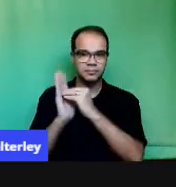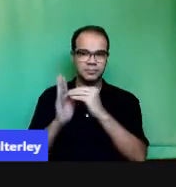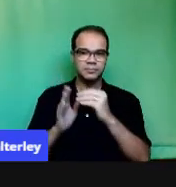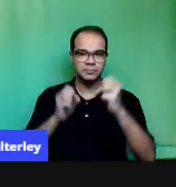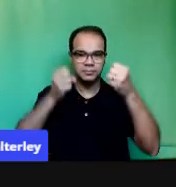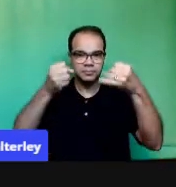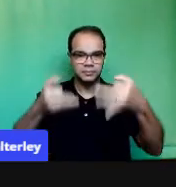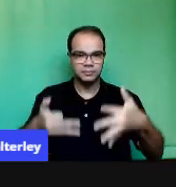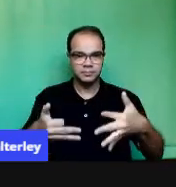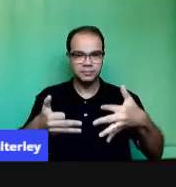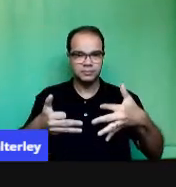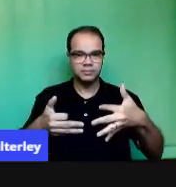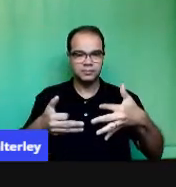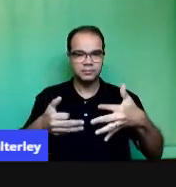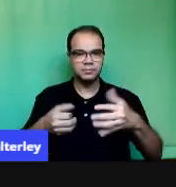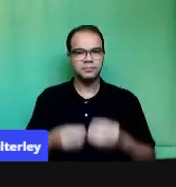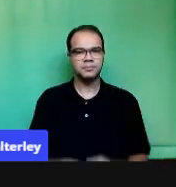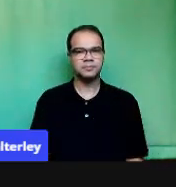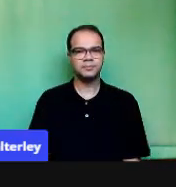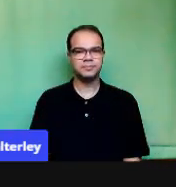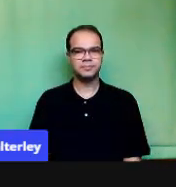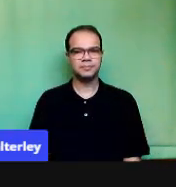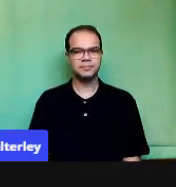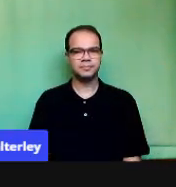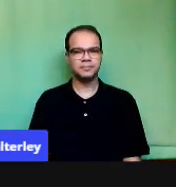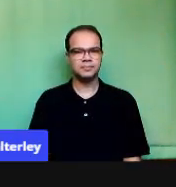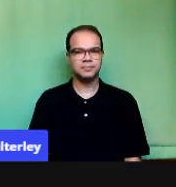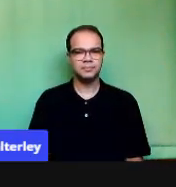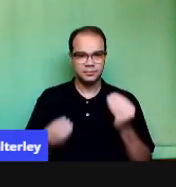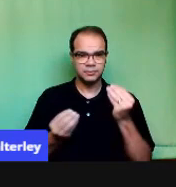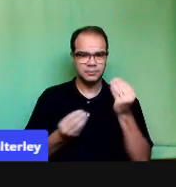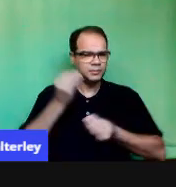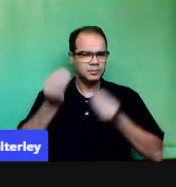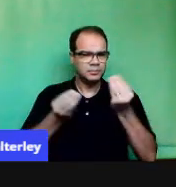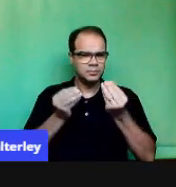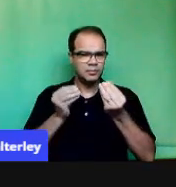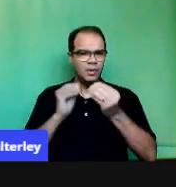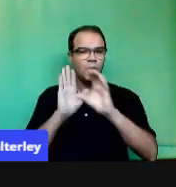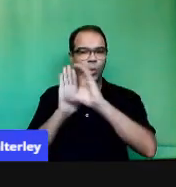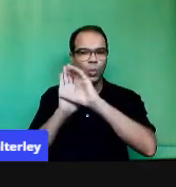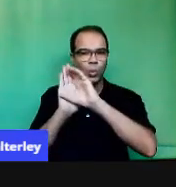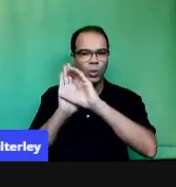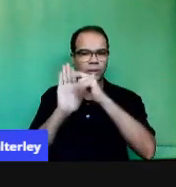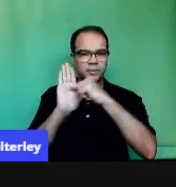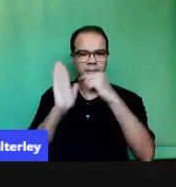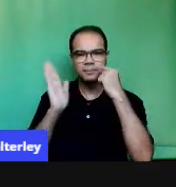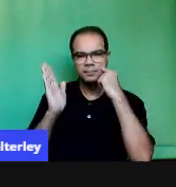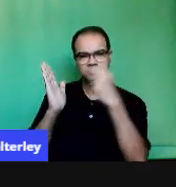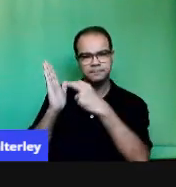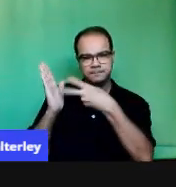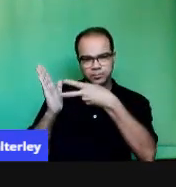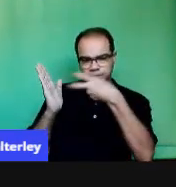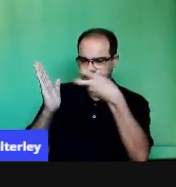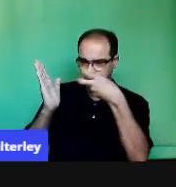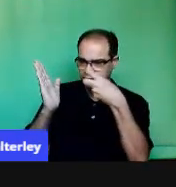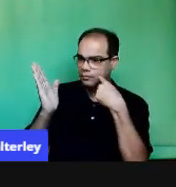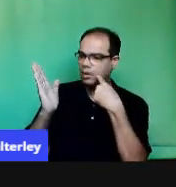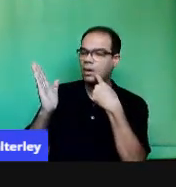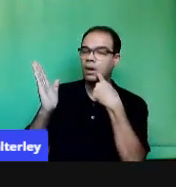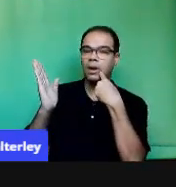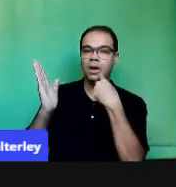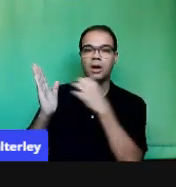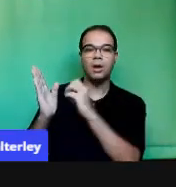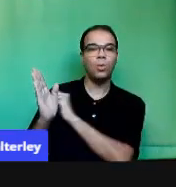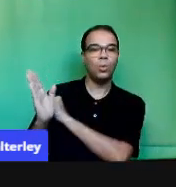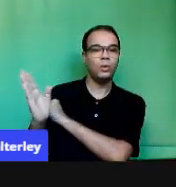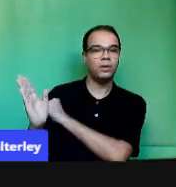Isso se materializou, como eu disse, se você observar o currículo, né, que é o nosso documento referencial, as habilidades do 8º ano, uma abordagem